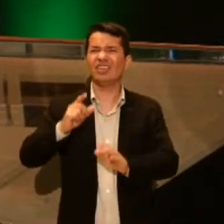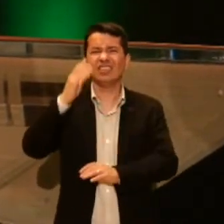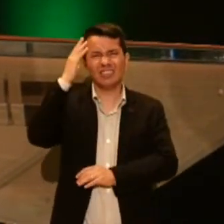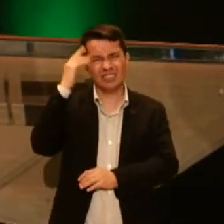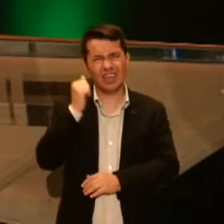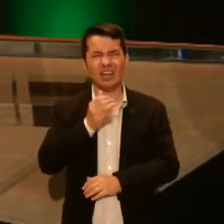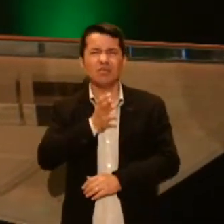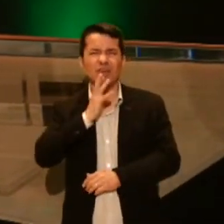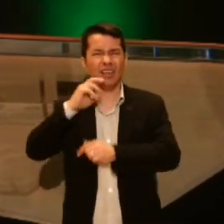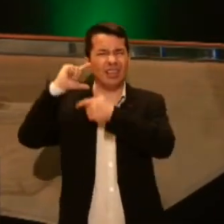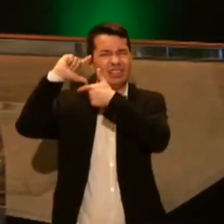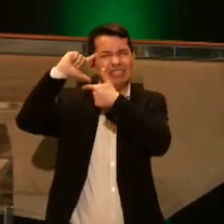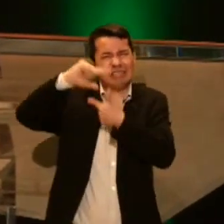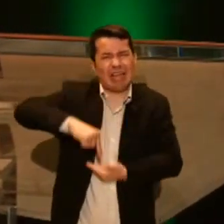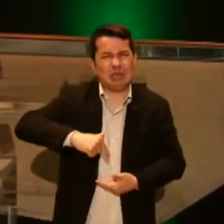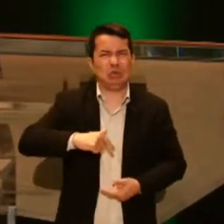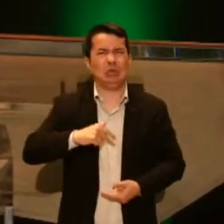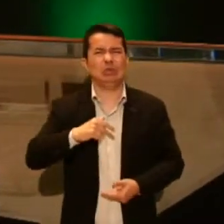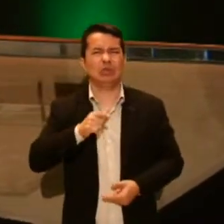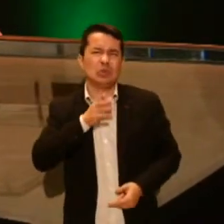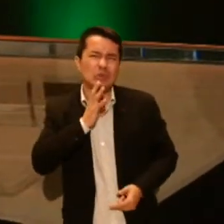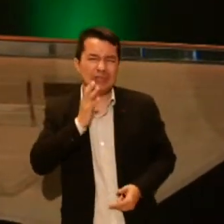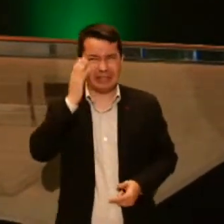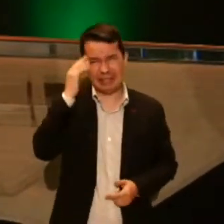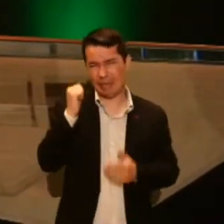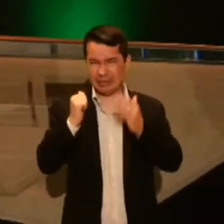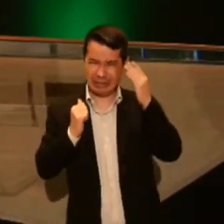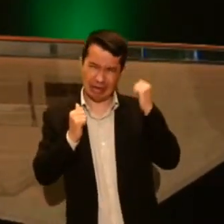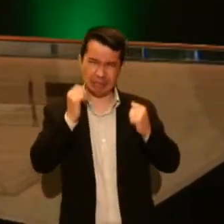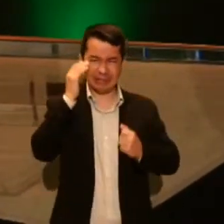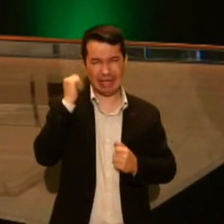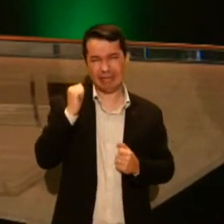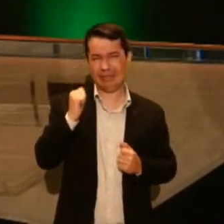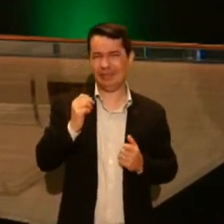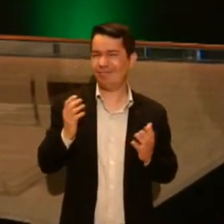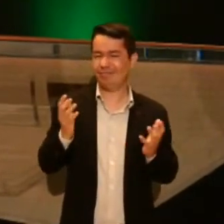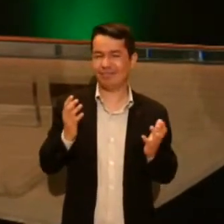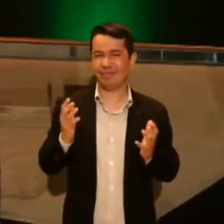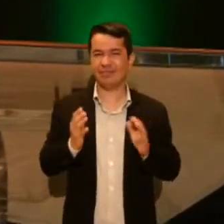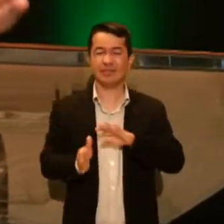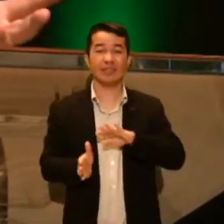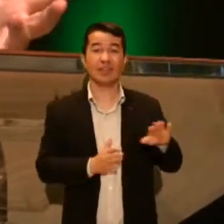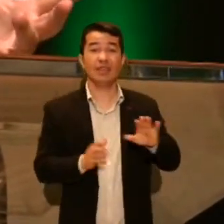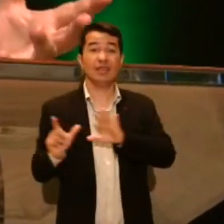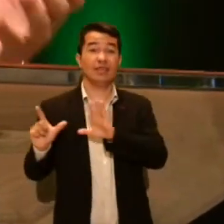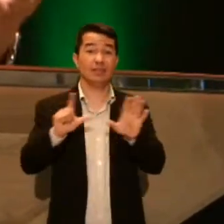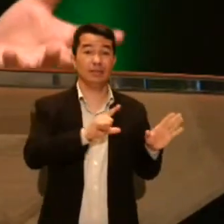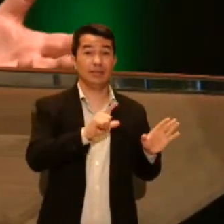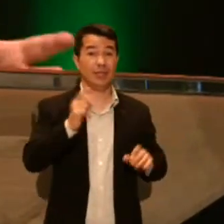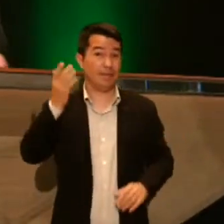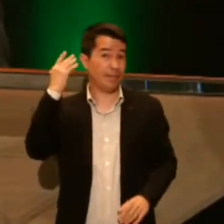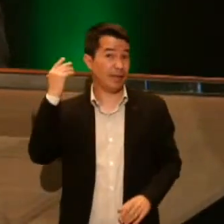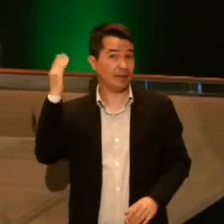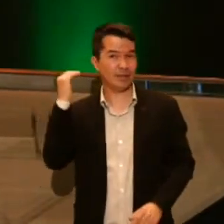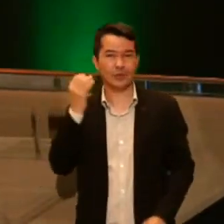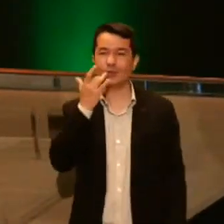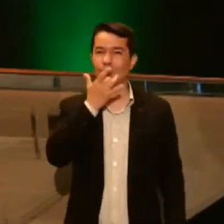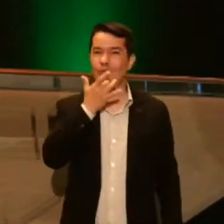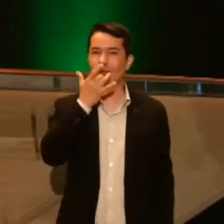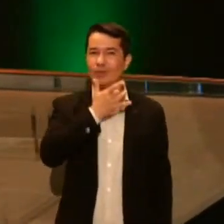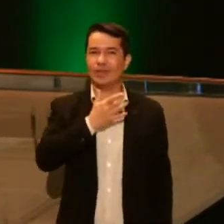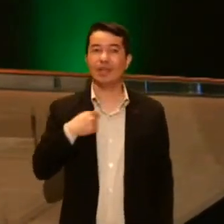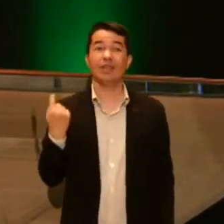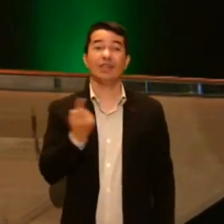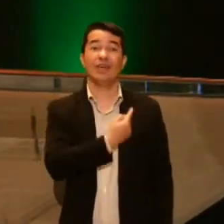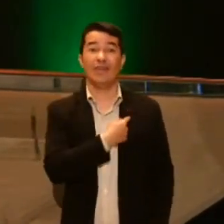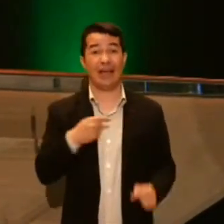tradições. A semana passada foi um dia muito, muito gostoso. Eu não estava aqui, mas domingo passado à noite nós tivemos